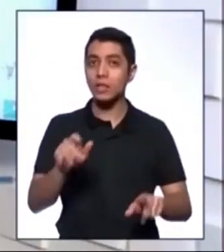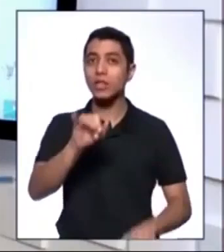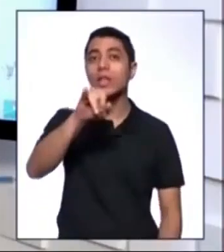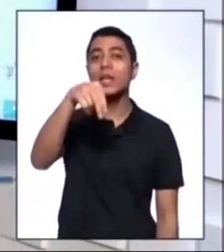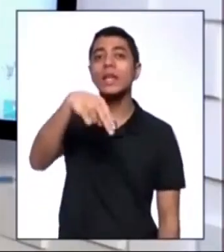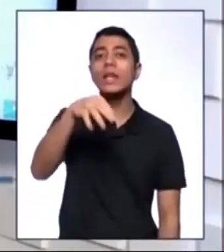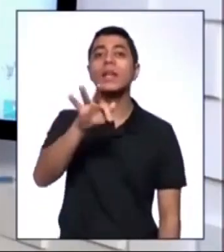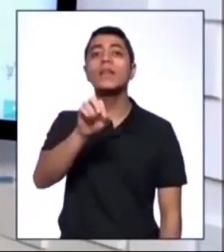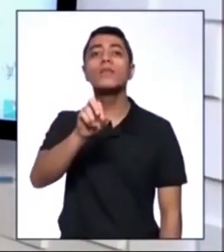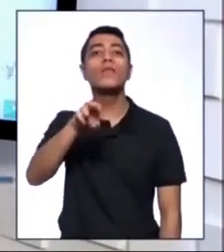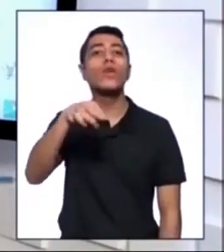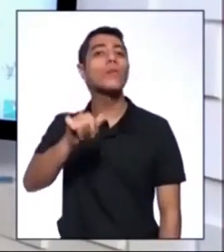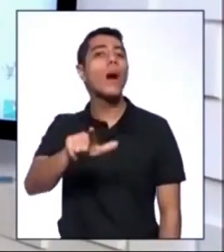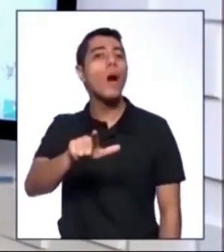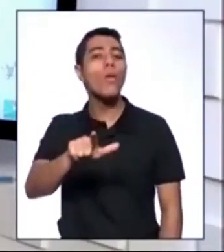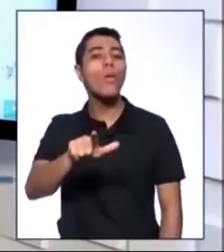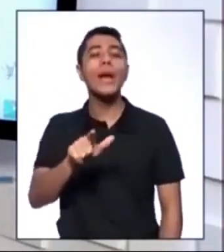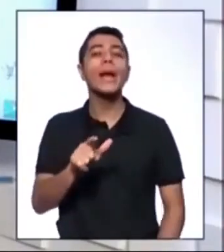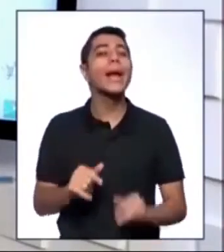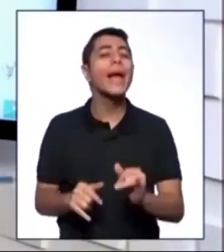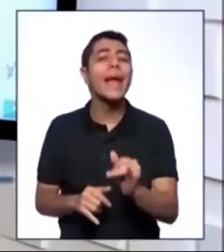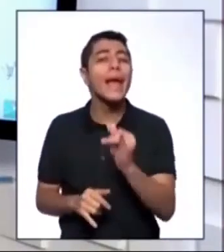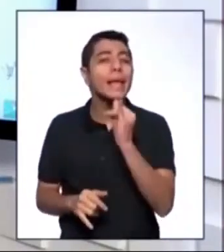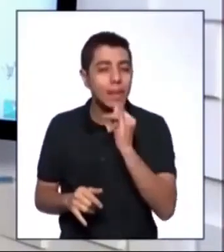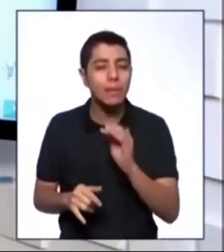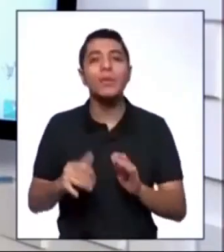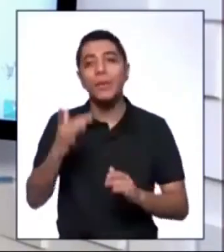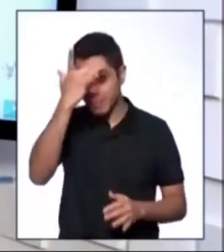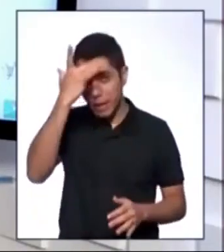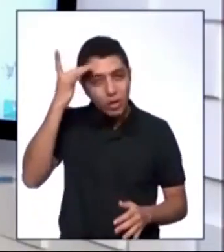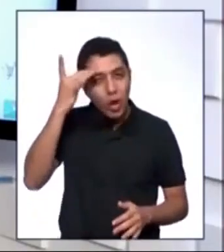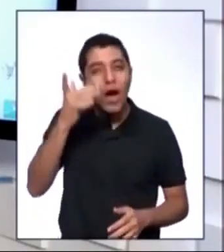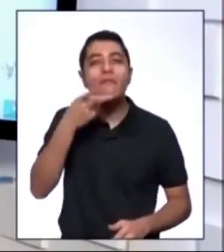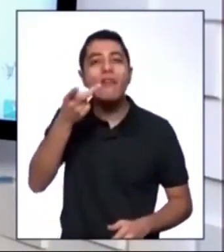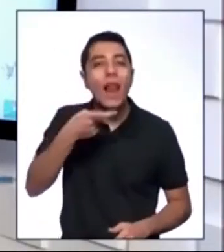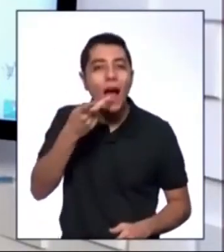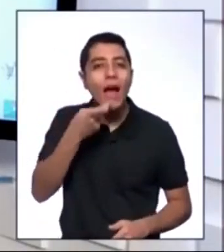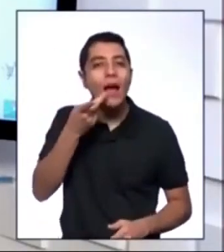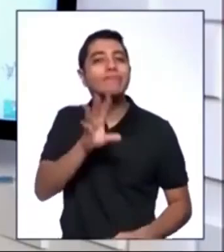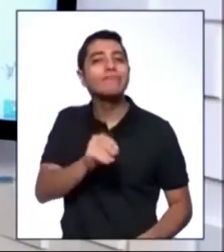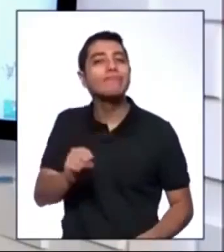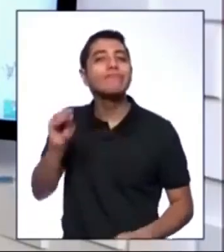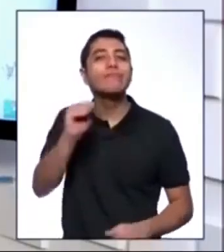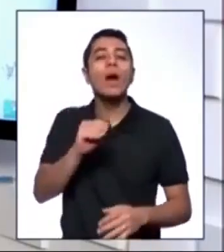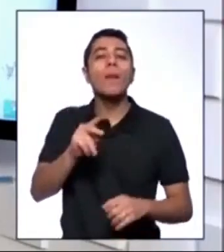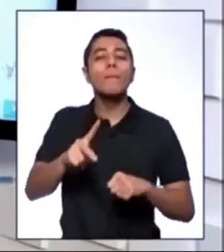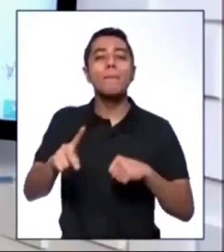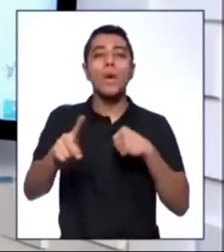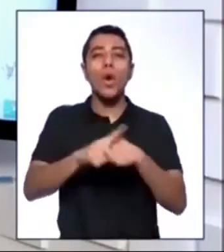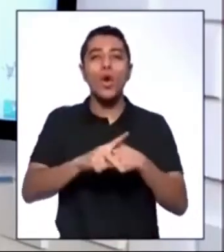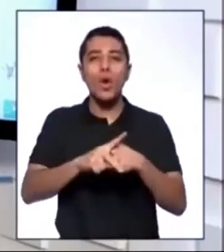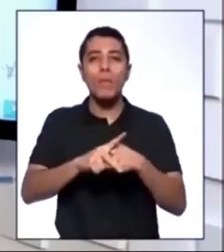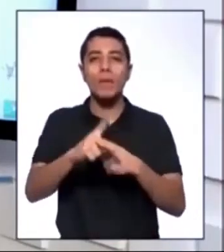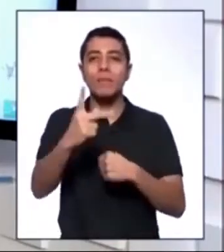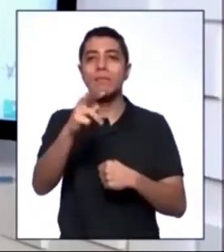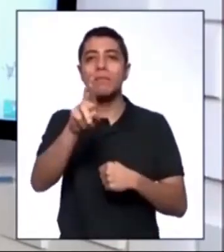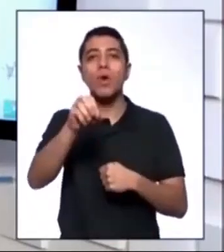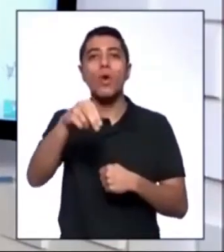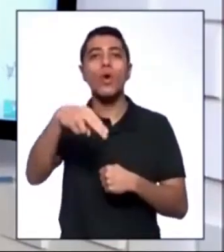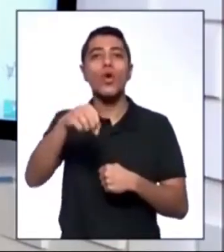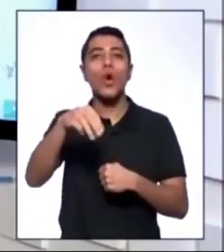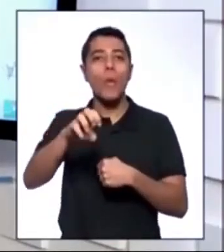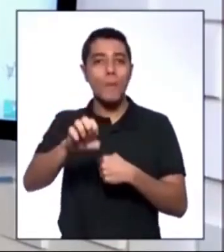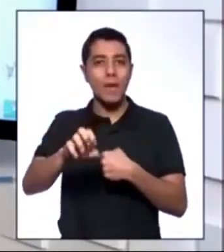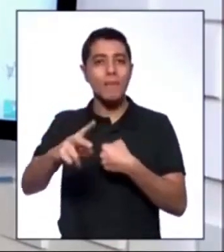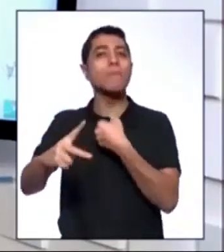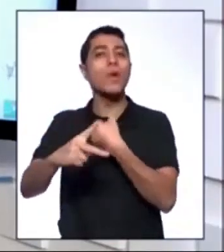assim, ó, eu usei um pronome no lugar errado, eu usei um verbo desalinhado, ao